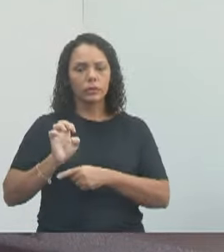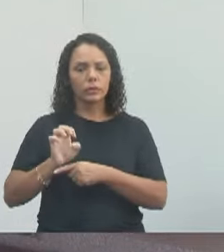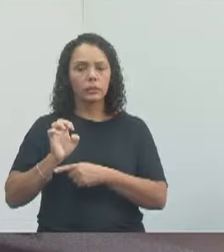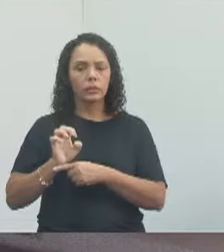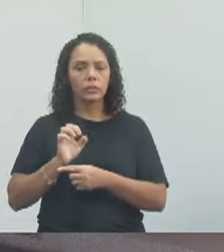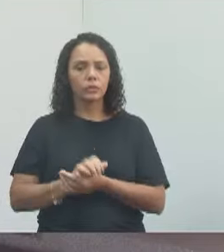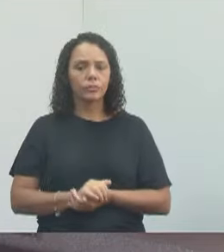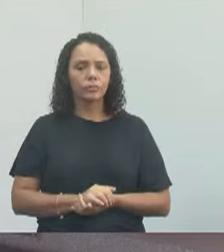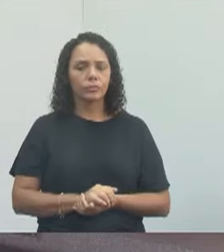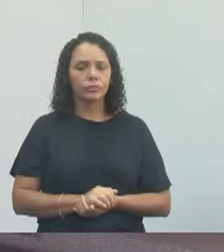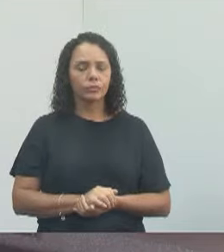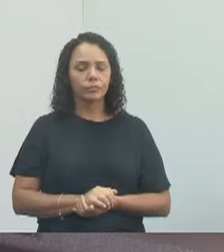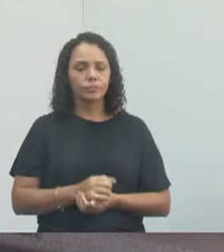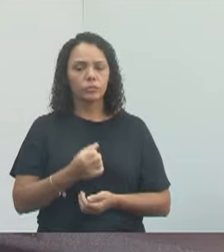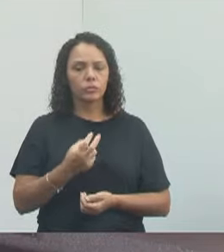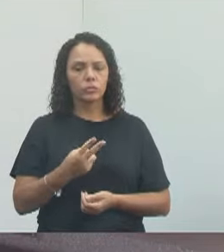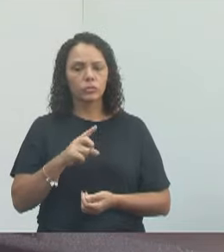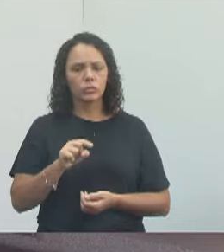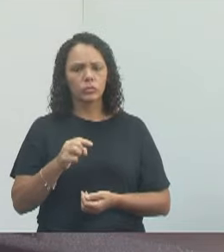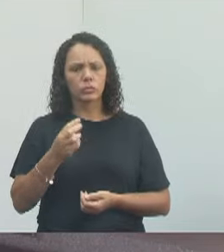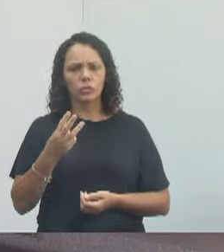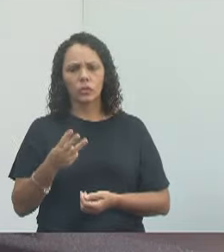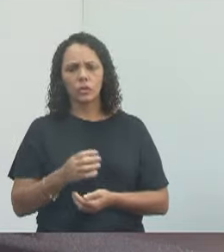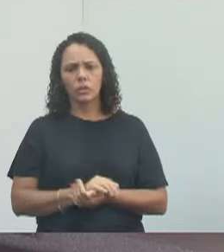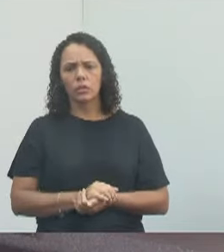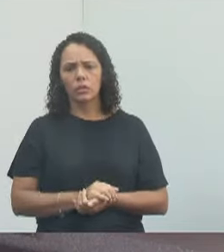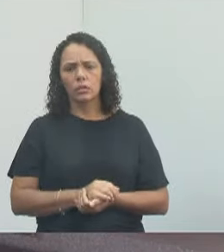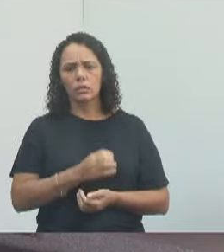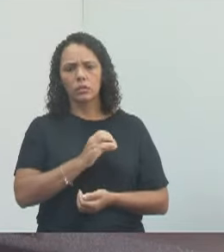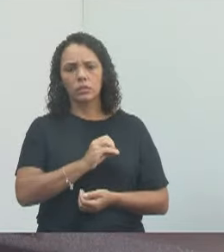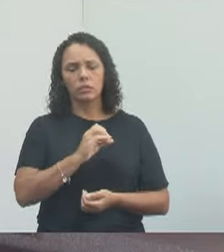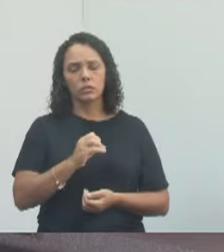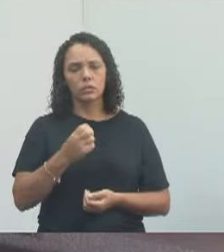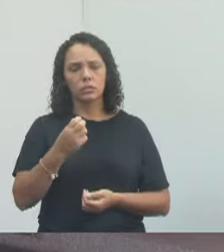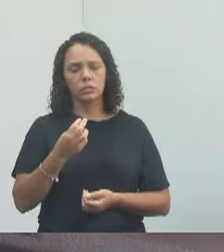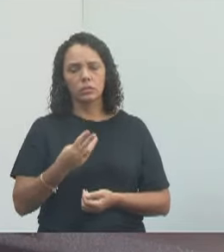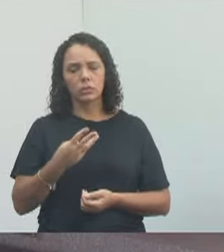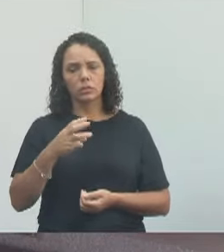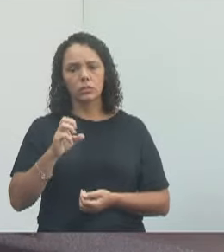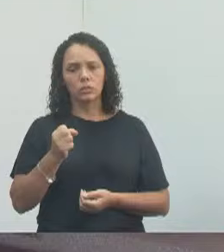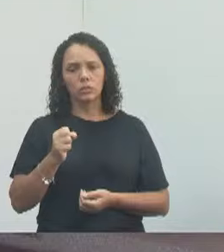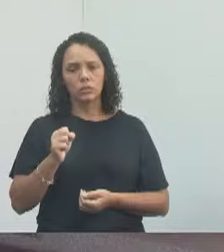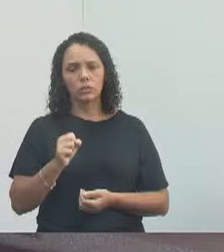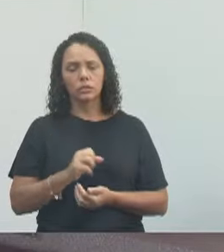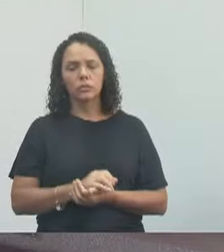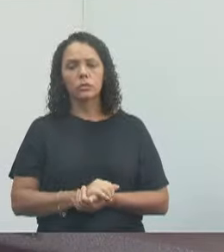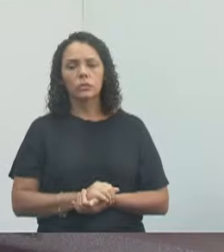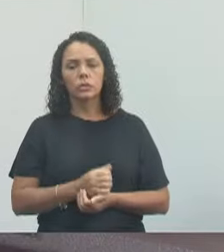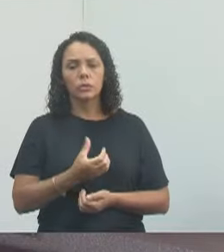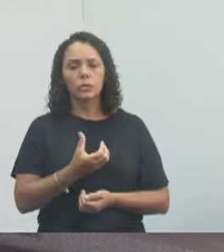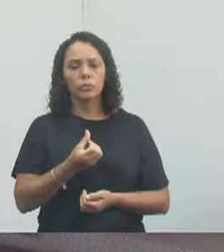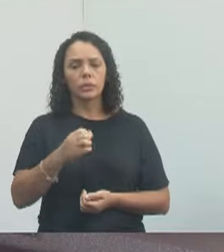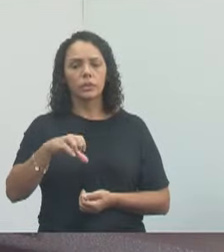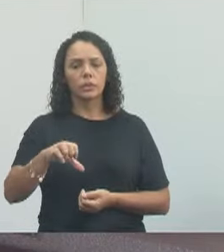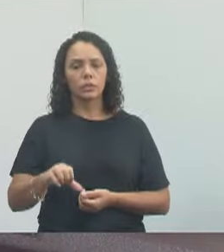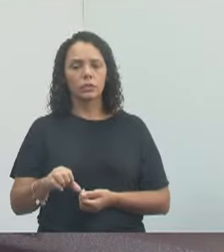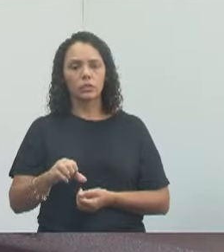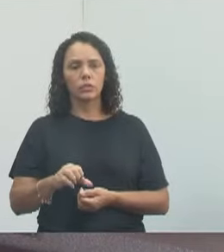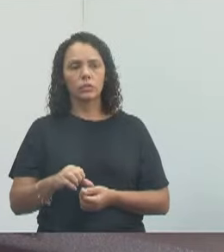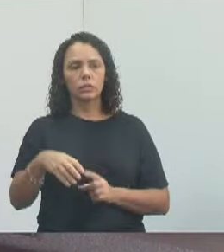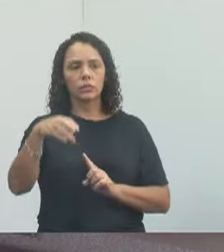2.3 protocolo 00386 2022 de 26/03 de2022 ponto de